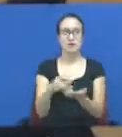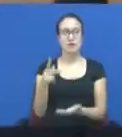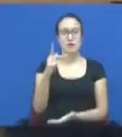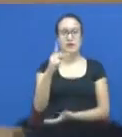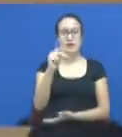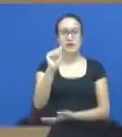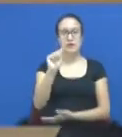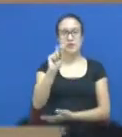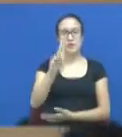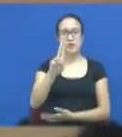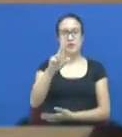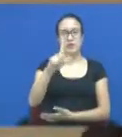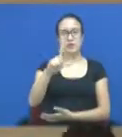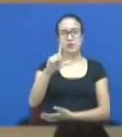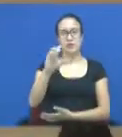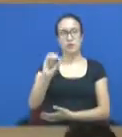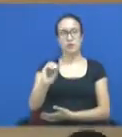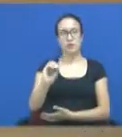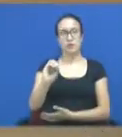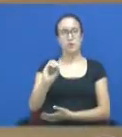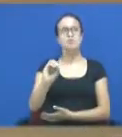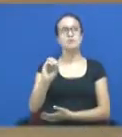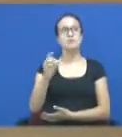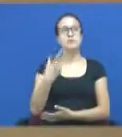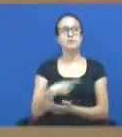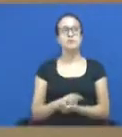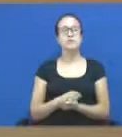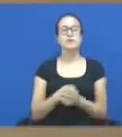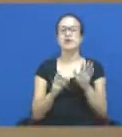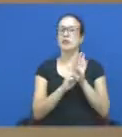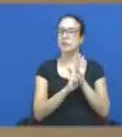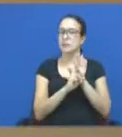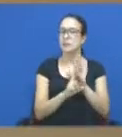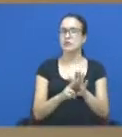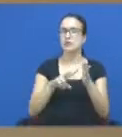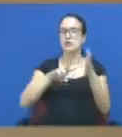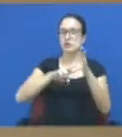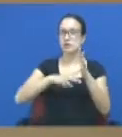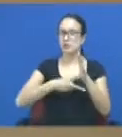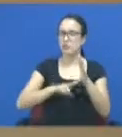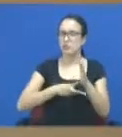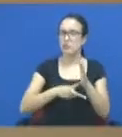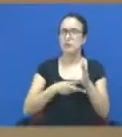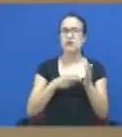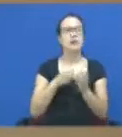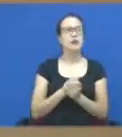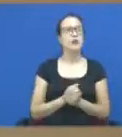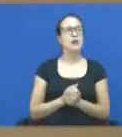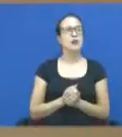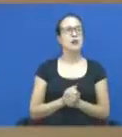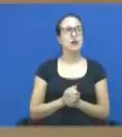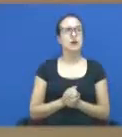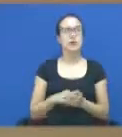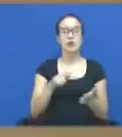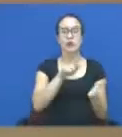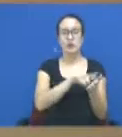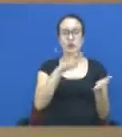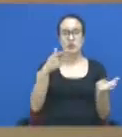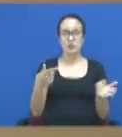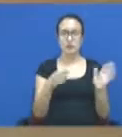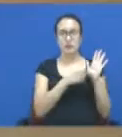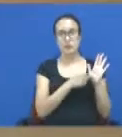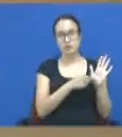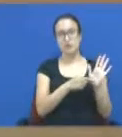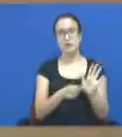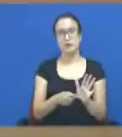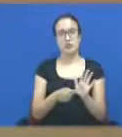demais representantes do sindicato. Ele trouxe o jornalzinho que fala do 17º Prêmio Cidadão de Poesia, cuja